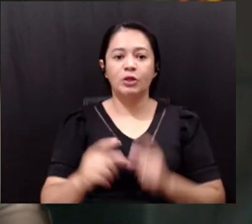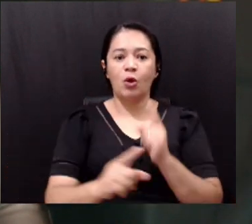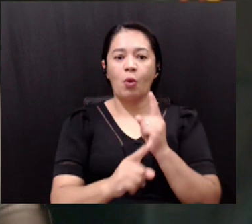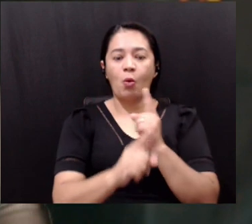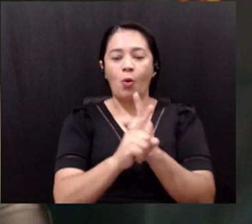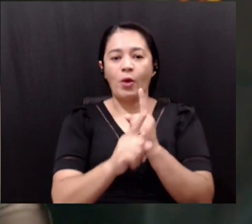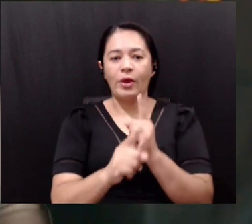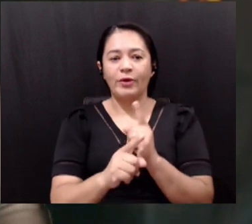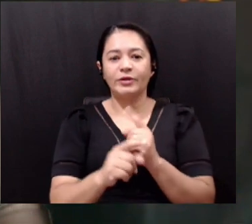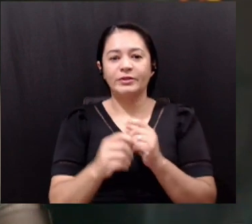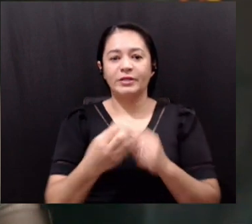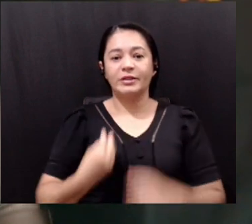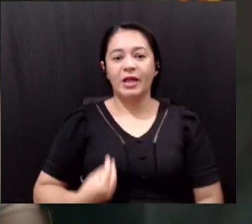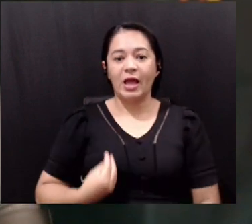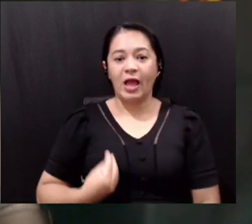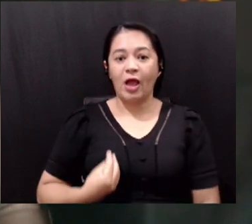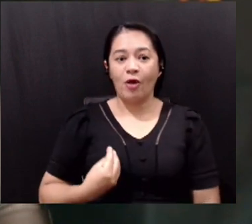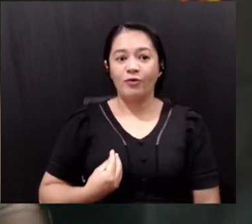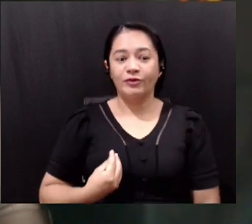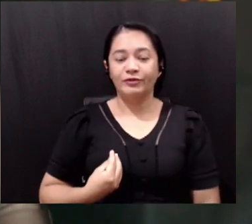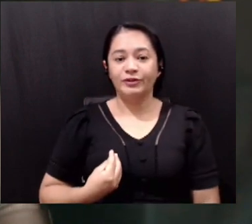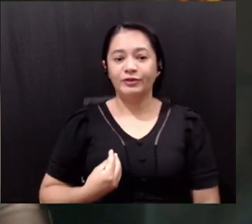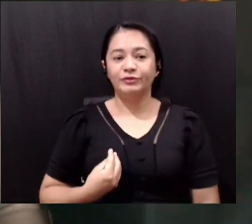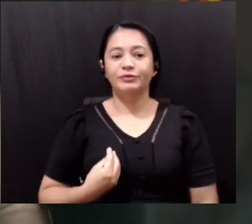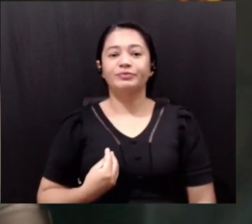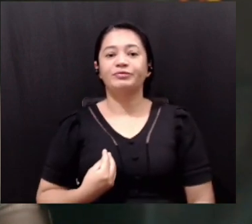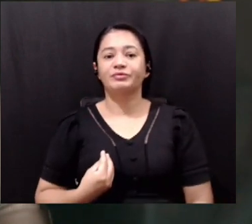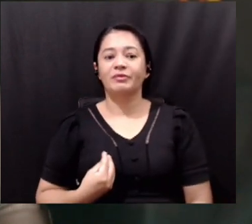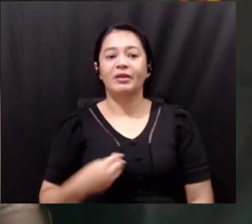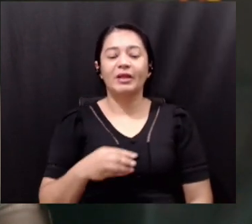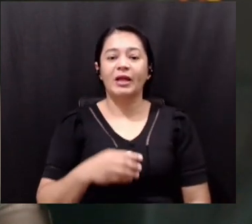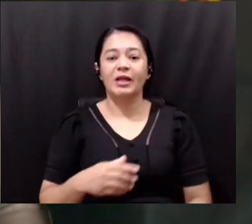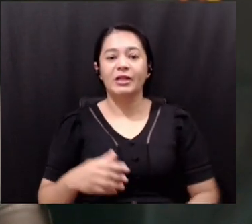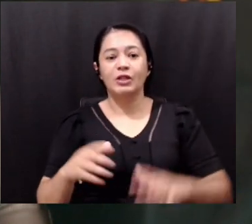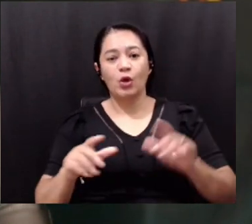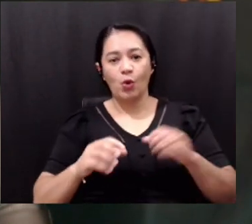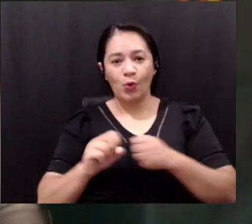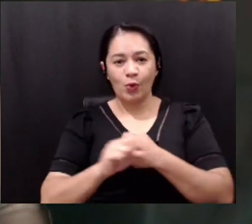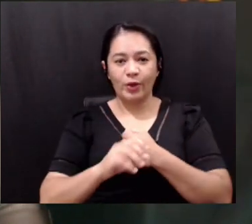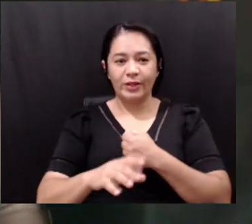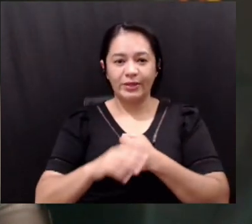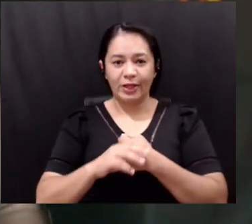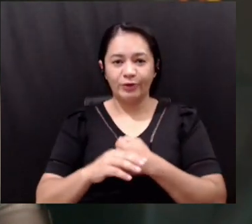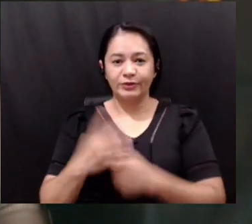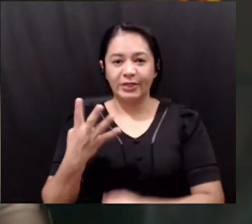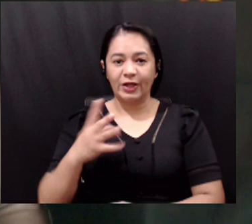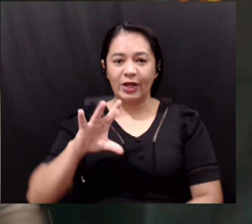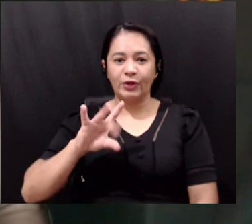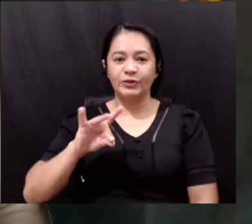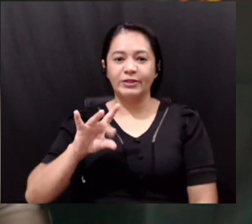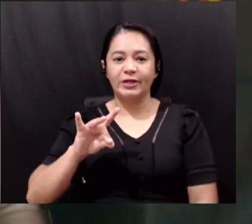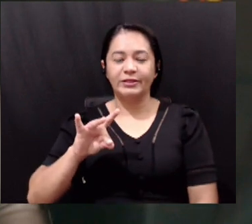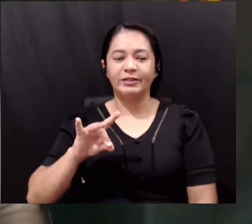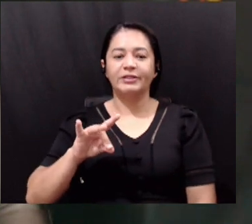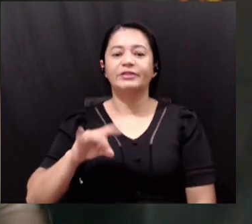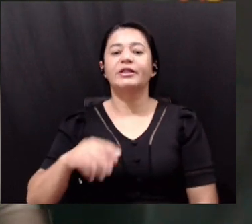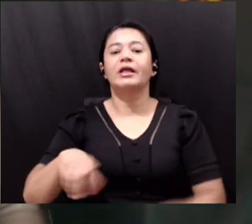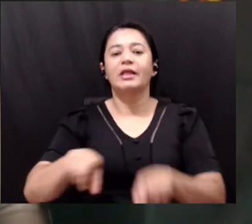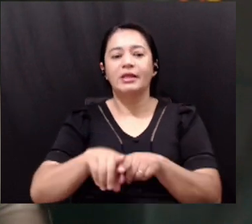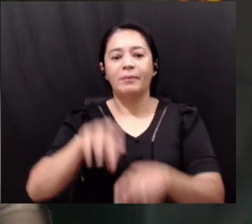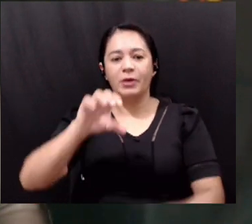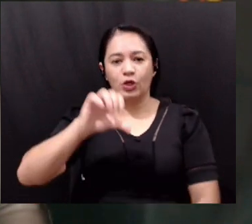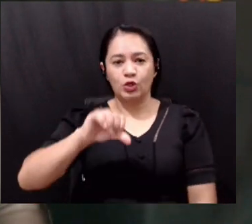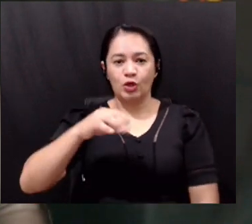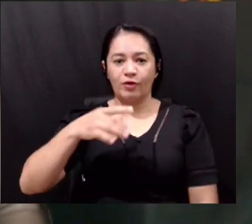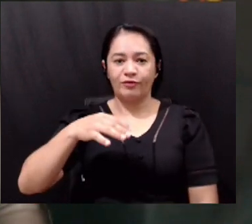em sinal 11.3, digital aberto, e também tem o canal 4 da NET, o 9 da Vivo Fibra, transmissão